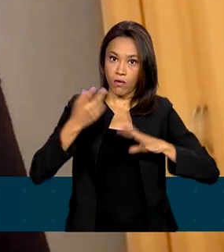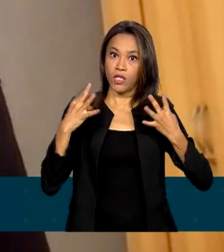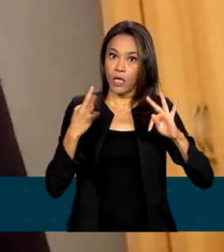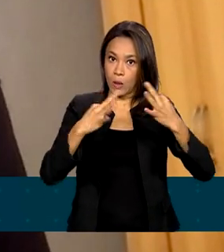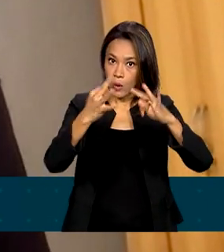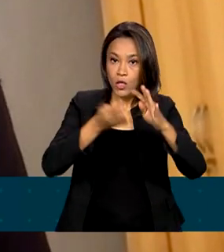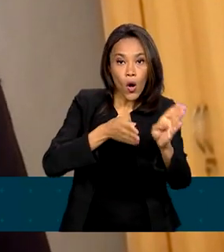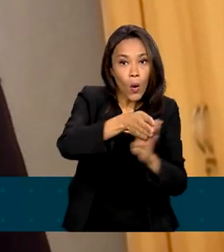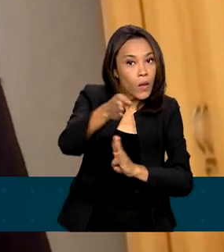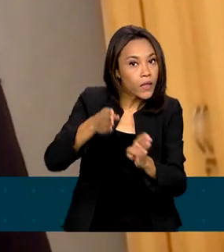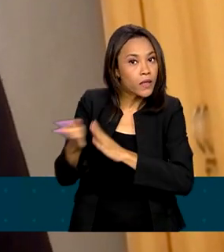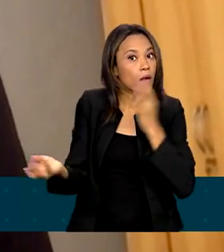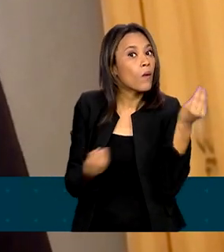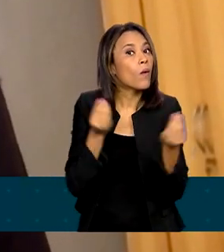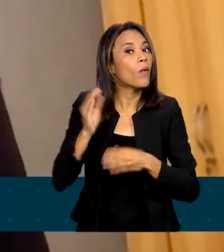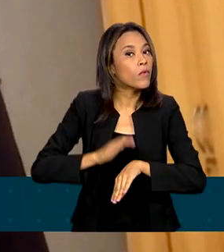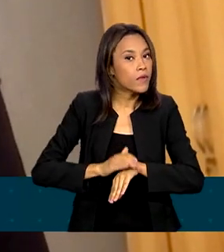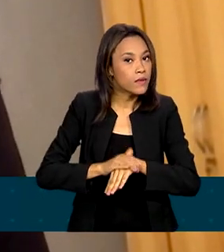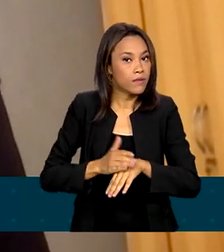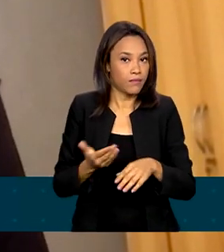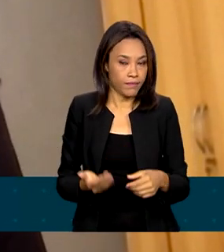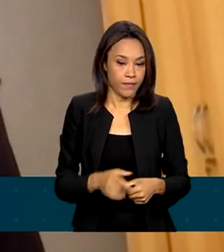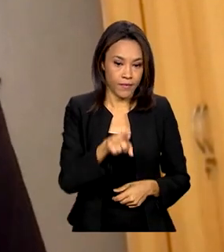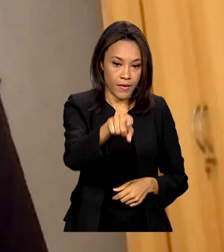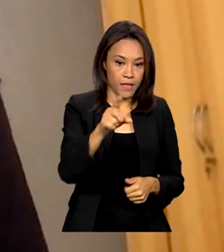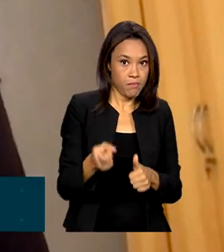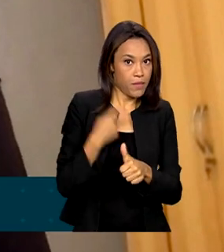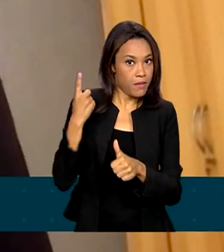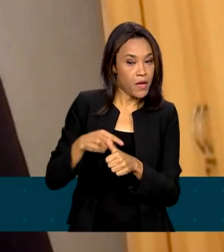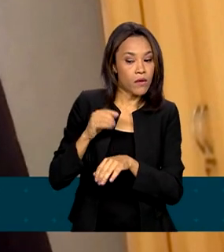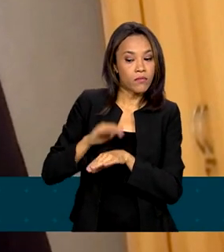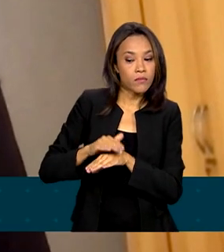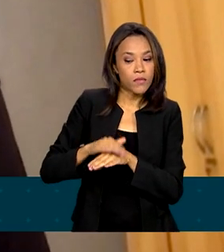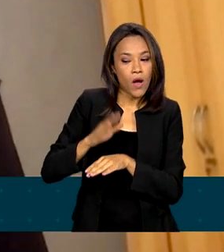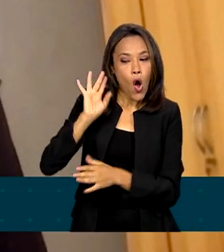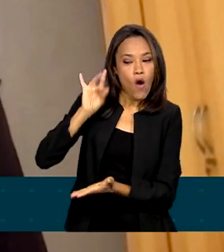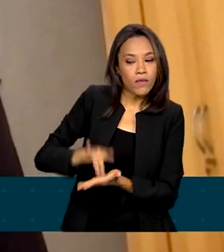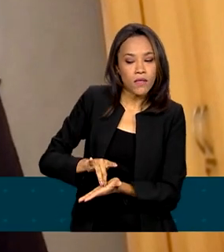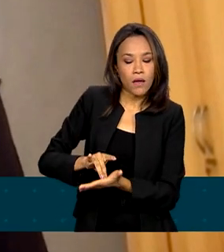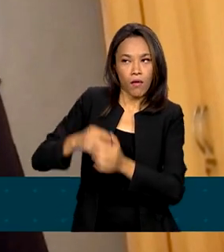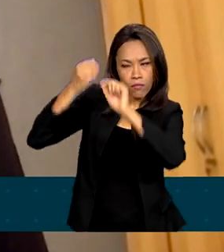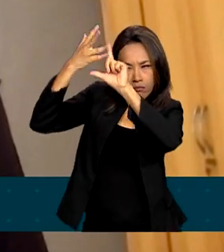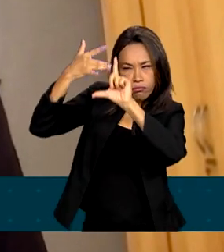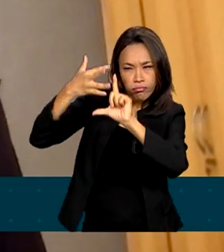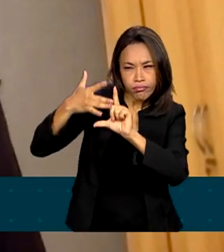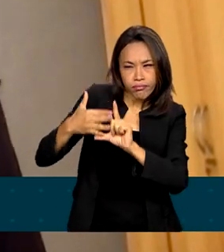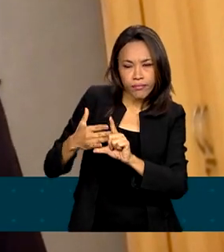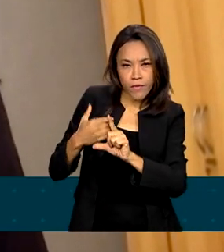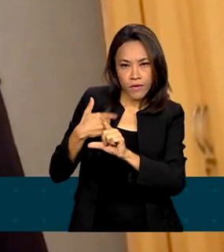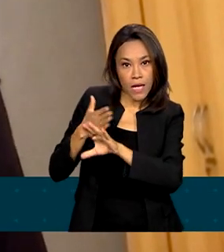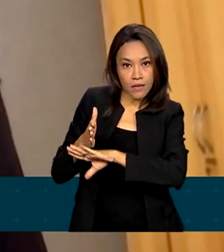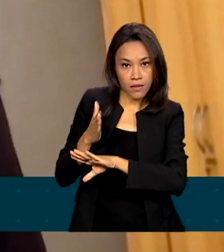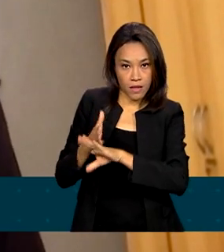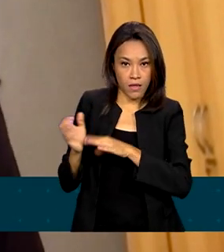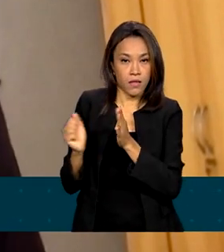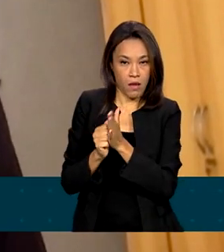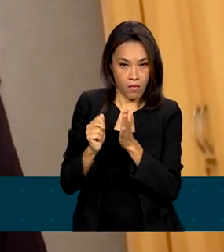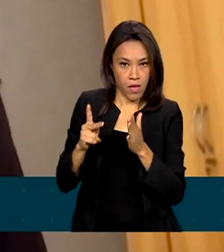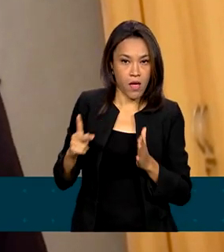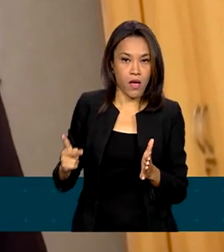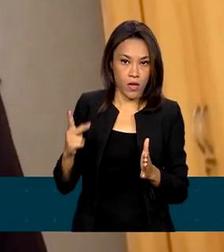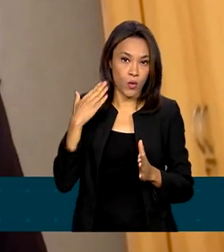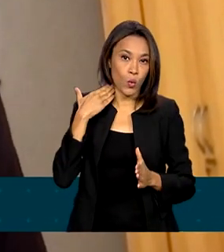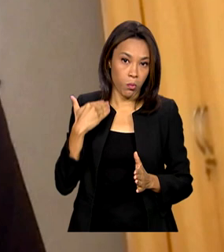usuário deve agir primeiro verificar os canais oficiais então acessar pelo aplicativo do banco